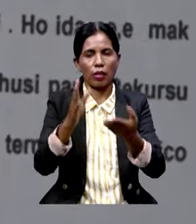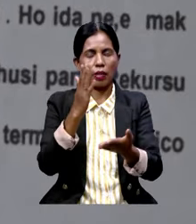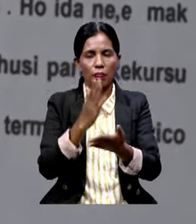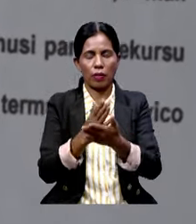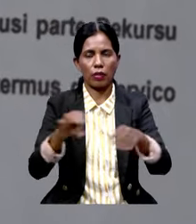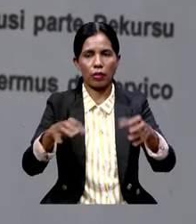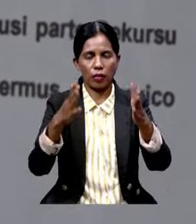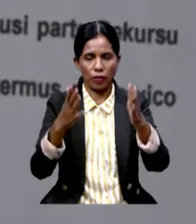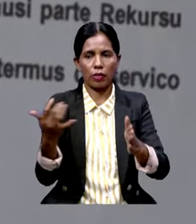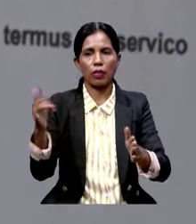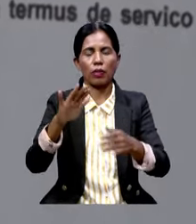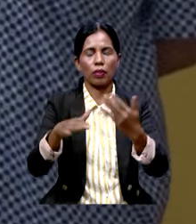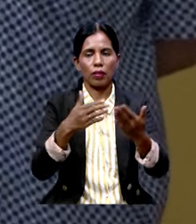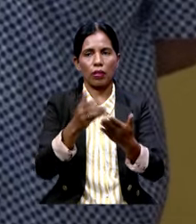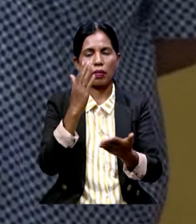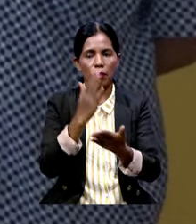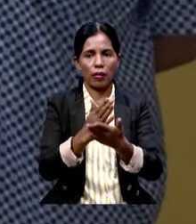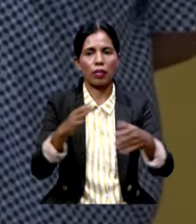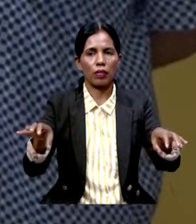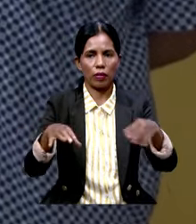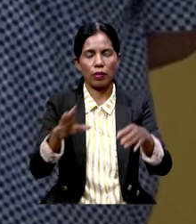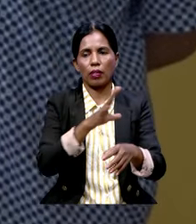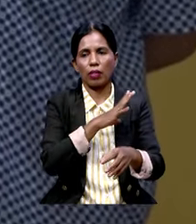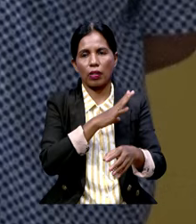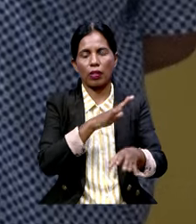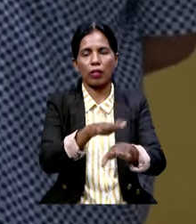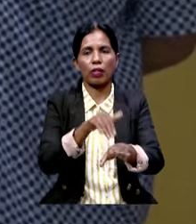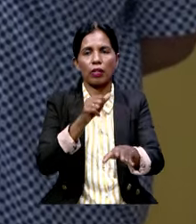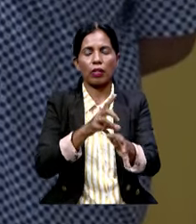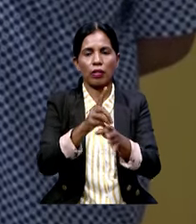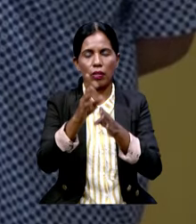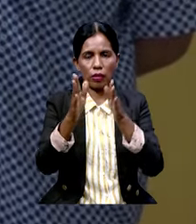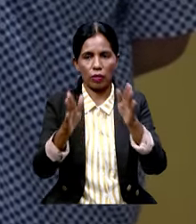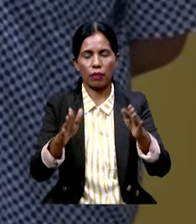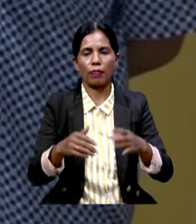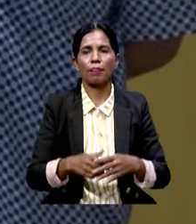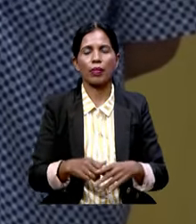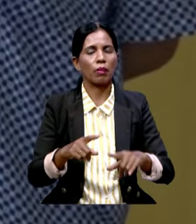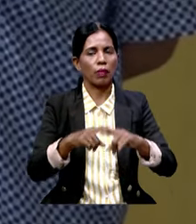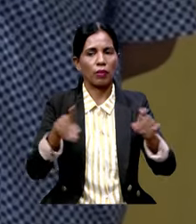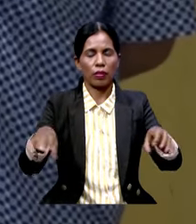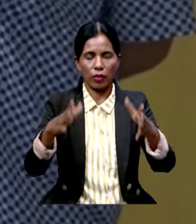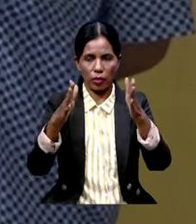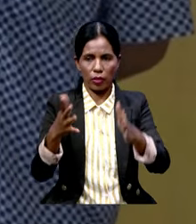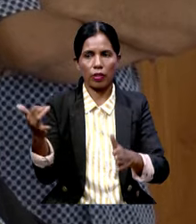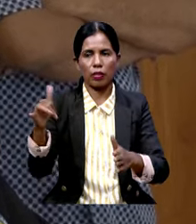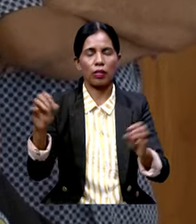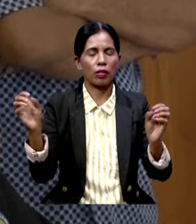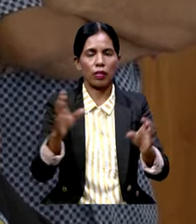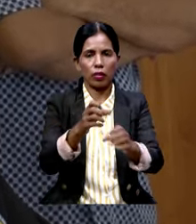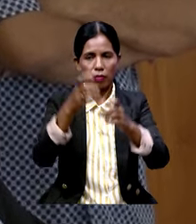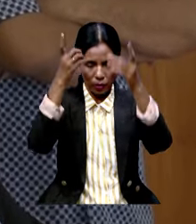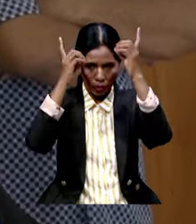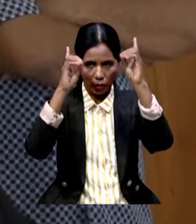funcionário contratado será a tu para serviço, no rein contrato, o si direção recurso humano. Mai be funcionário contratado sira la simu decisão,